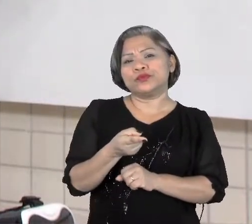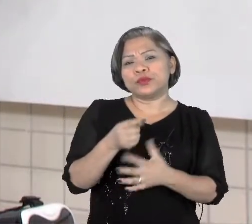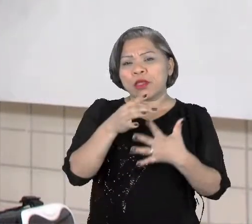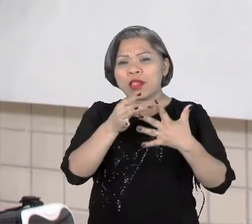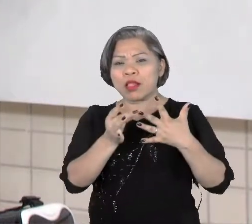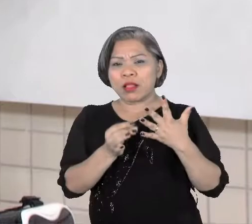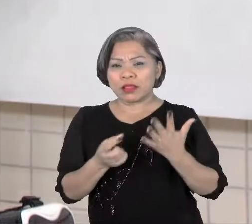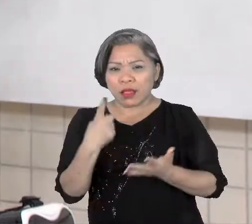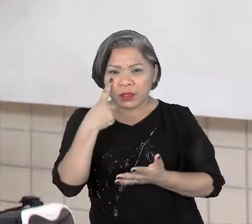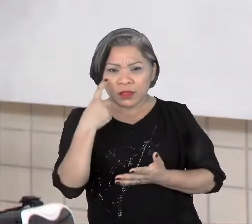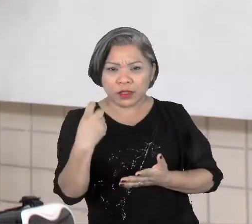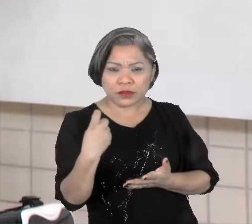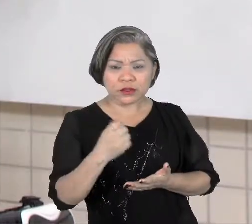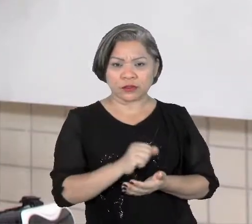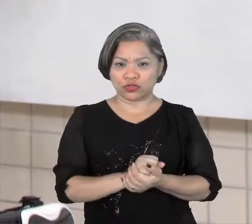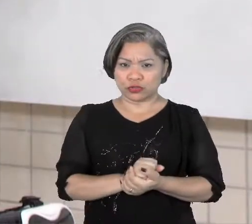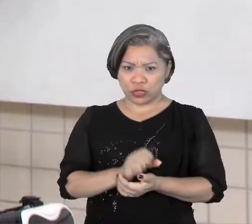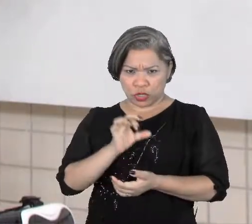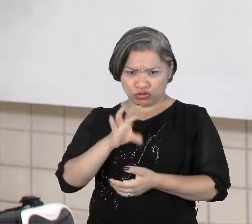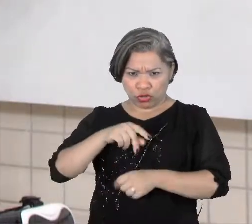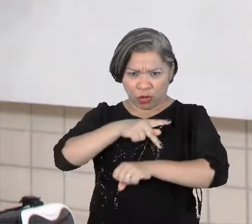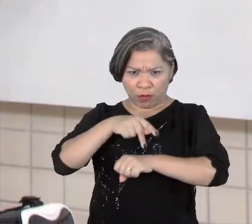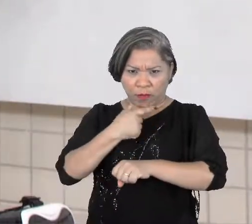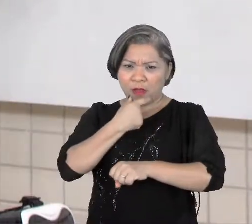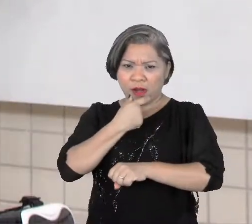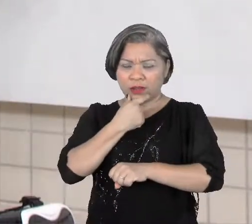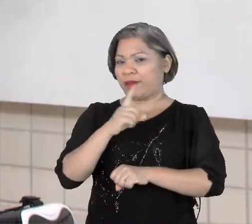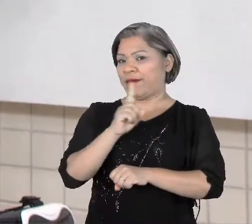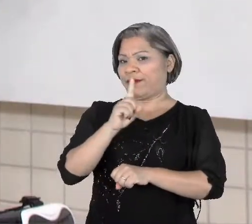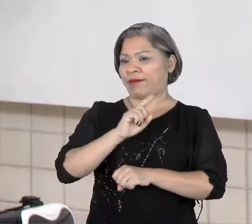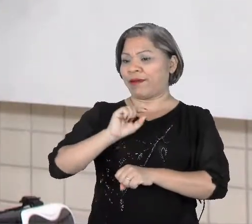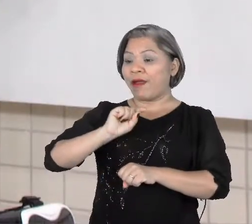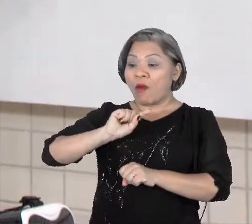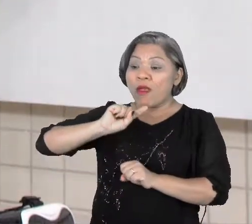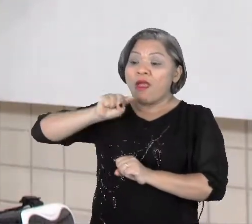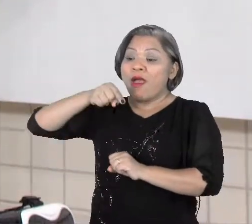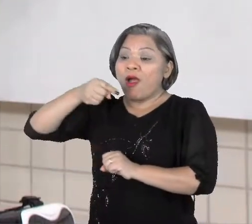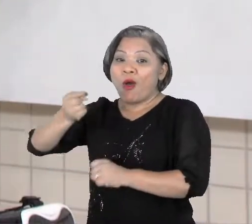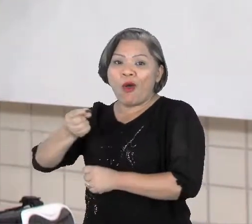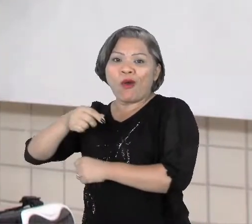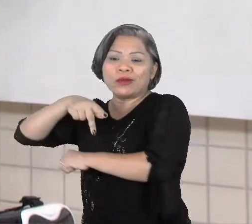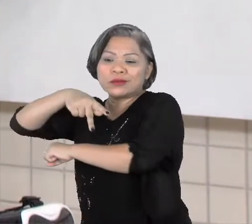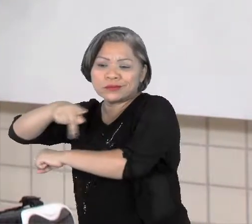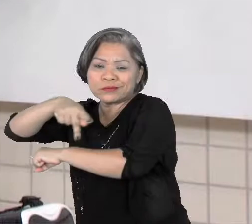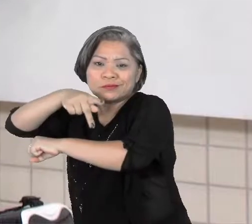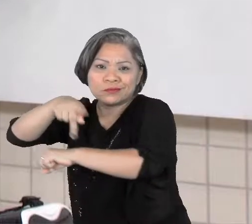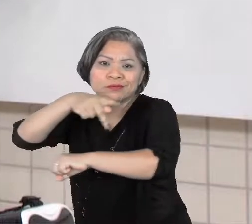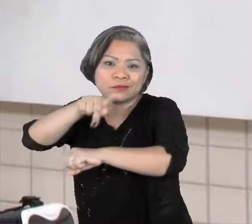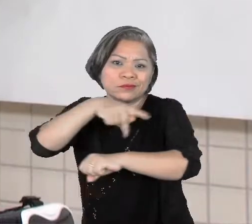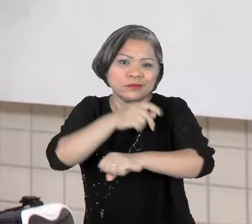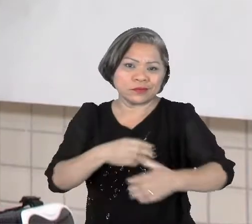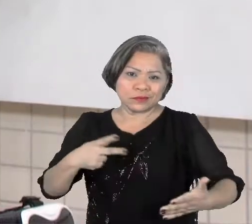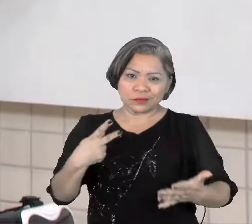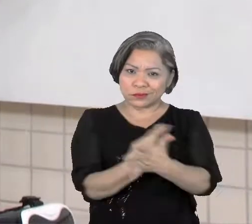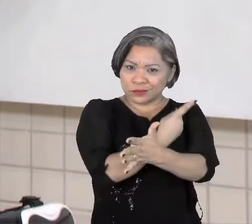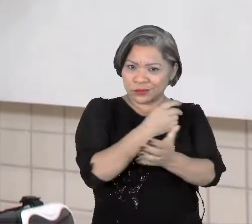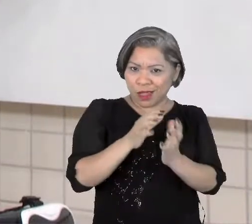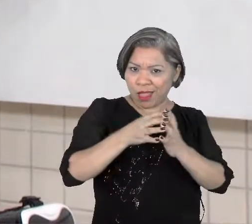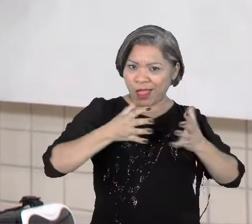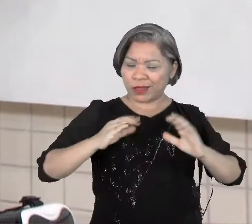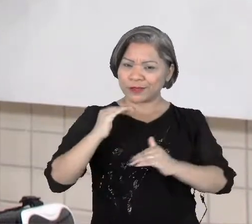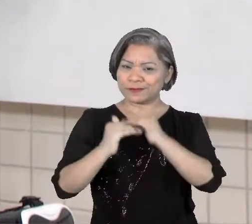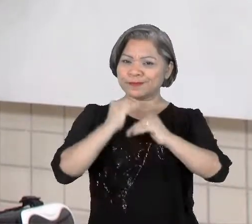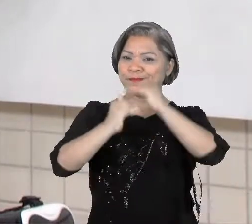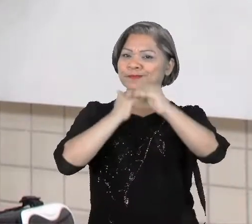Inglaterra, em outras partes do mundo também ocorreram grandes revoluções. E aí agora nós